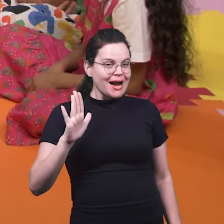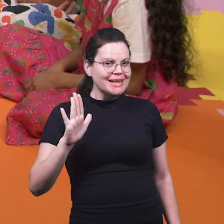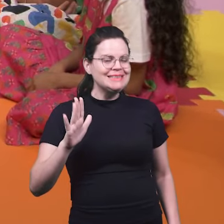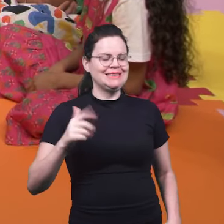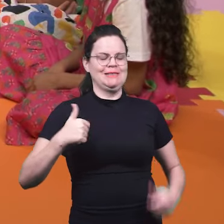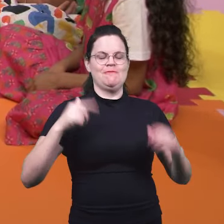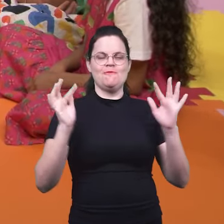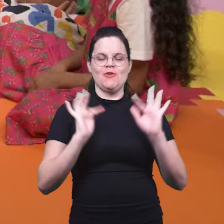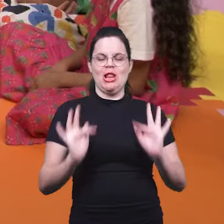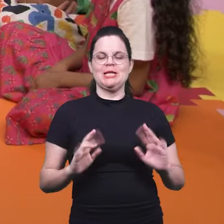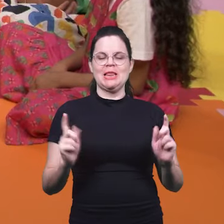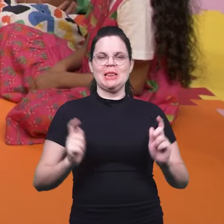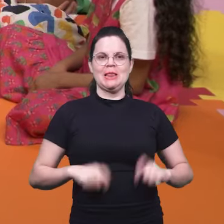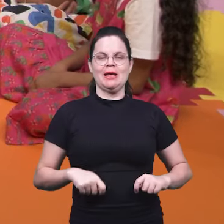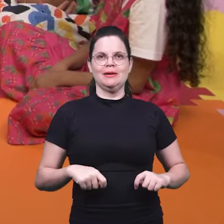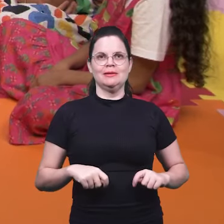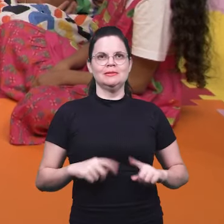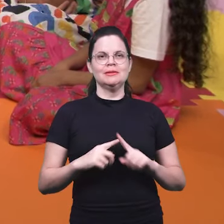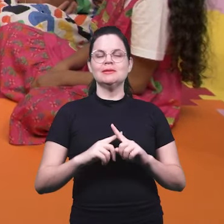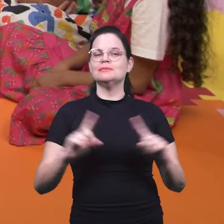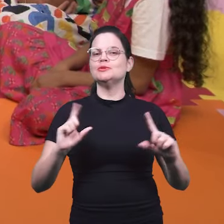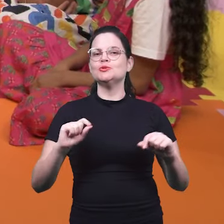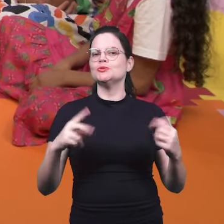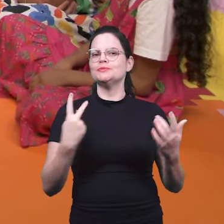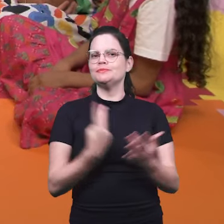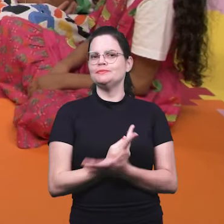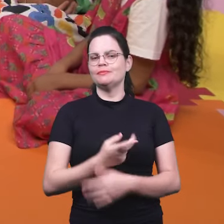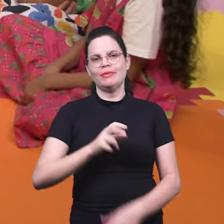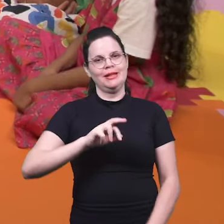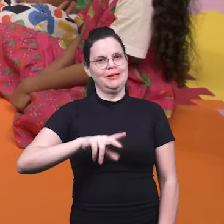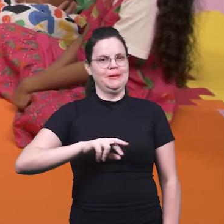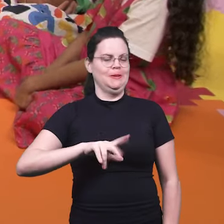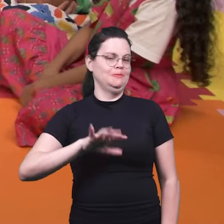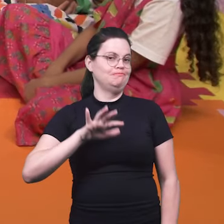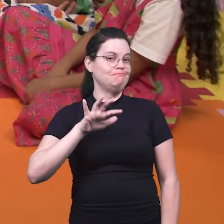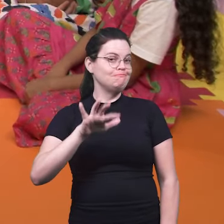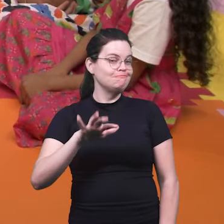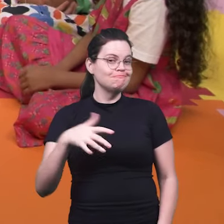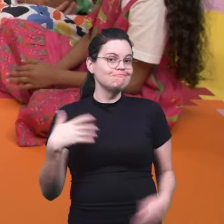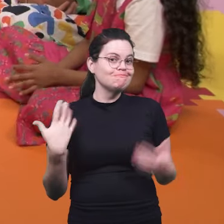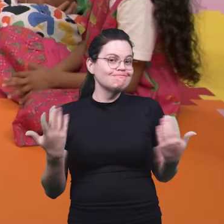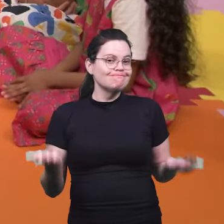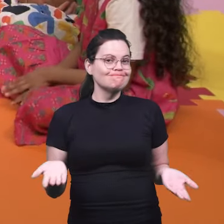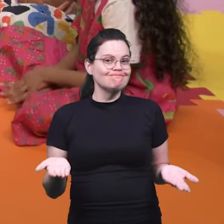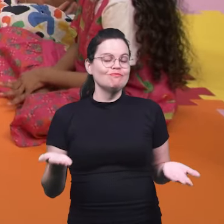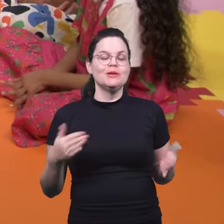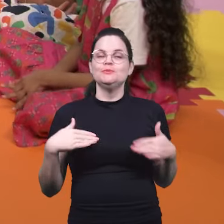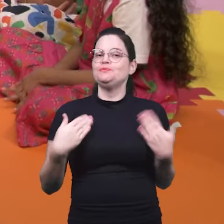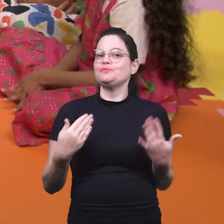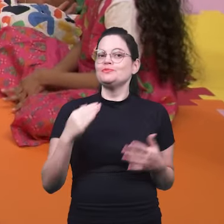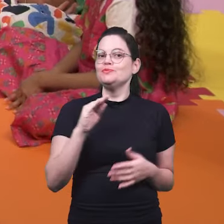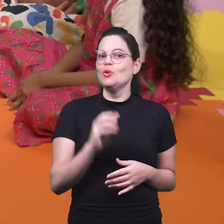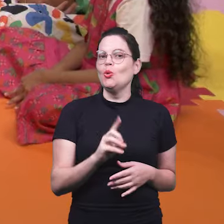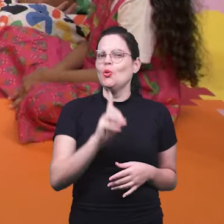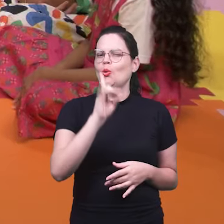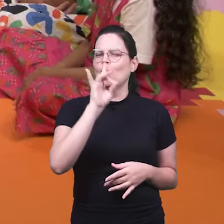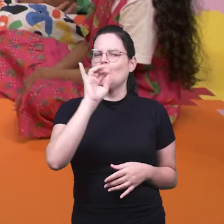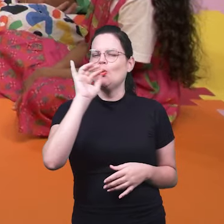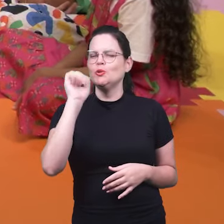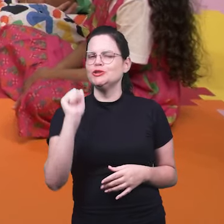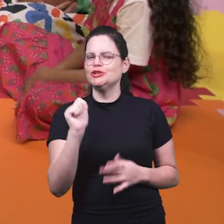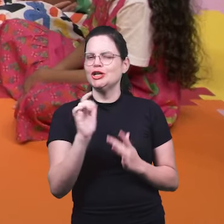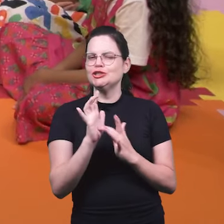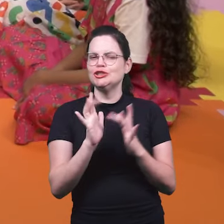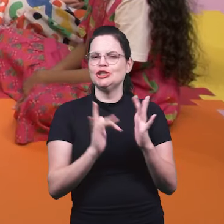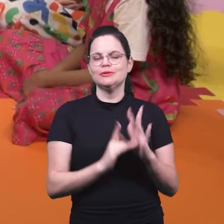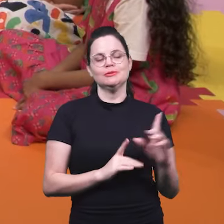fosse ele seria feliz só que não é assim então um dia Jesus